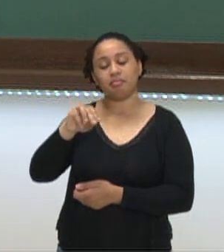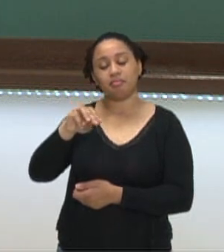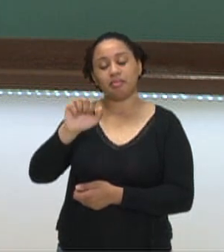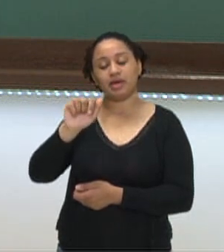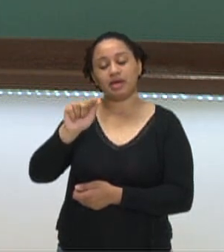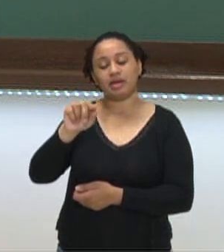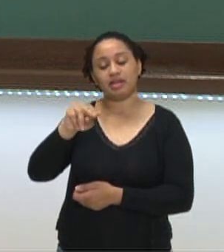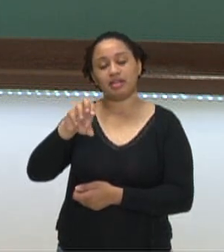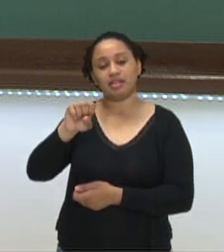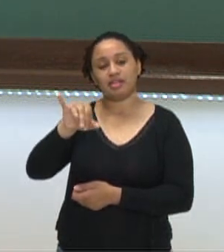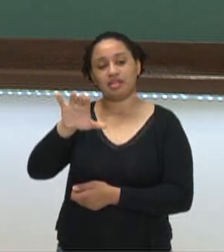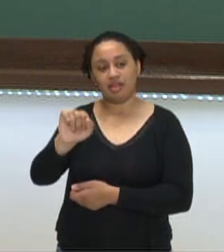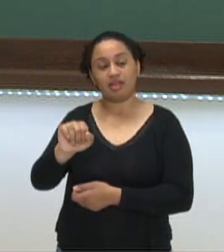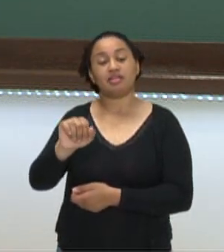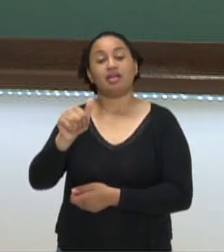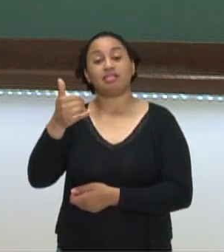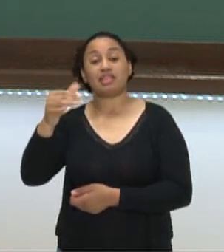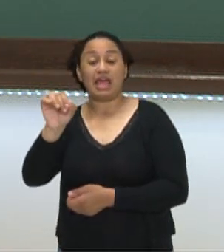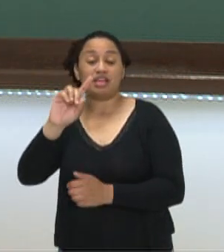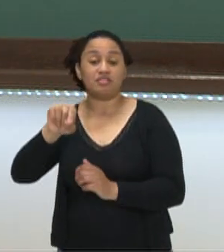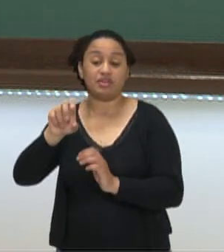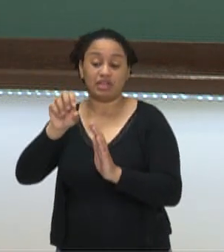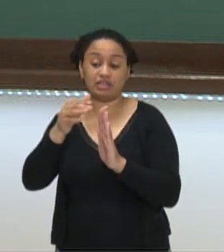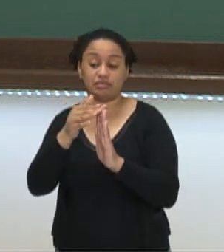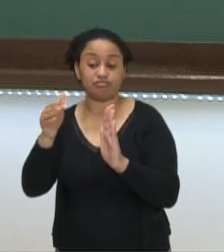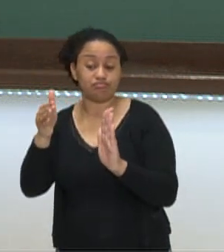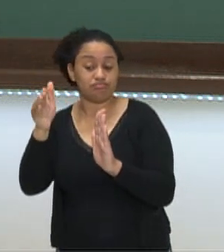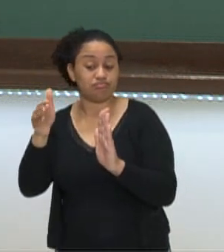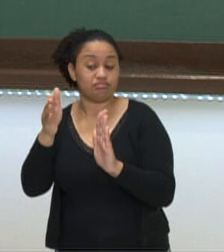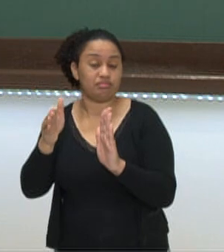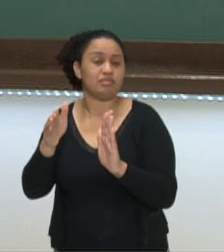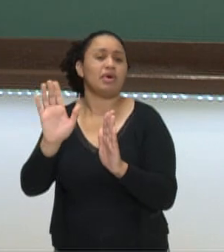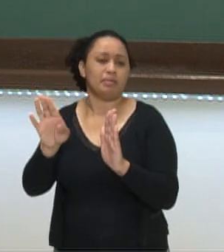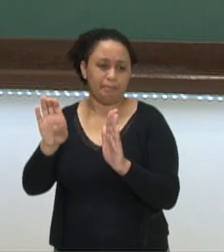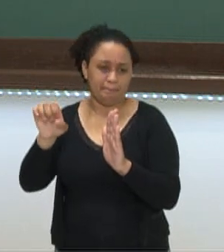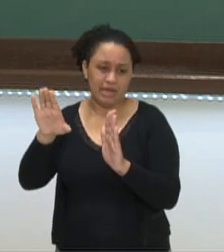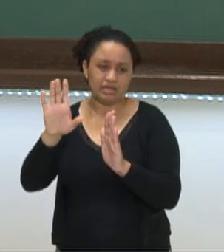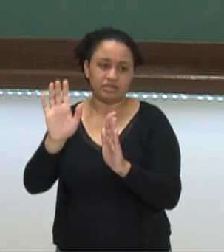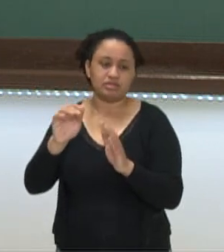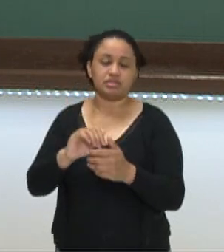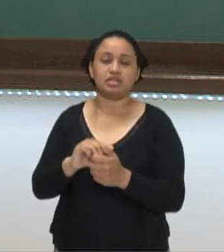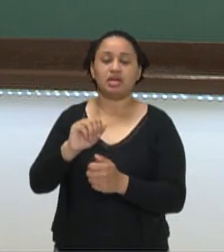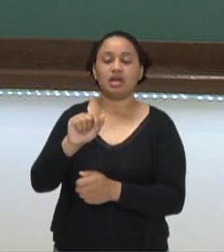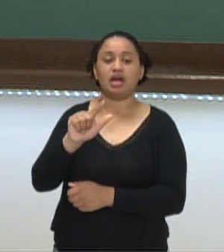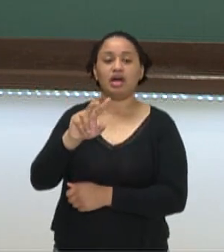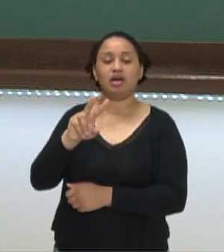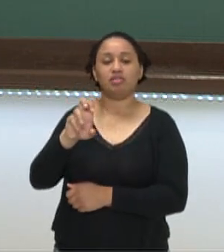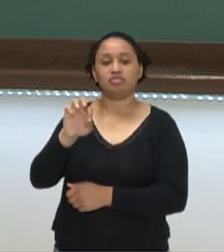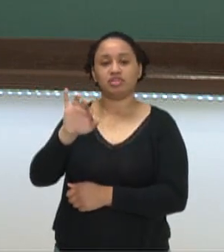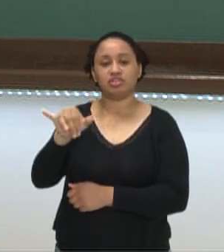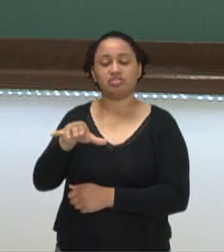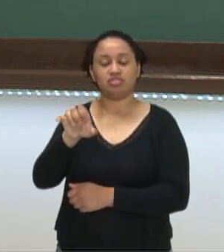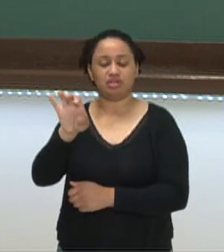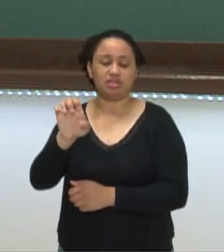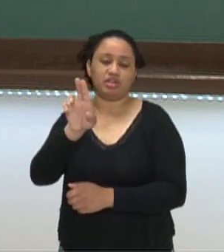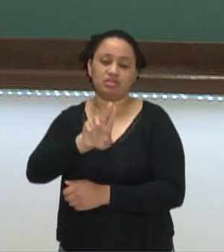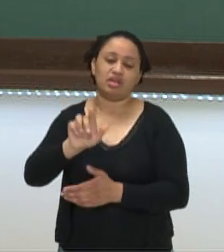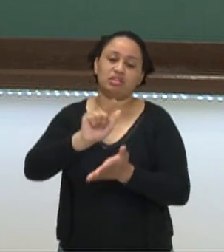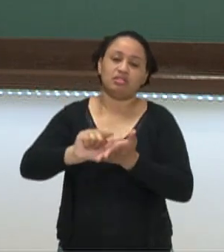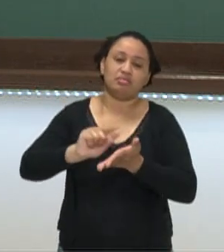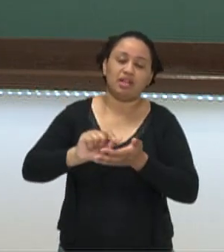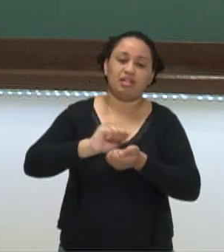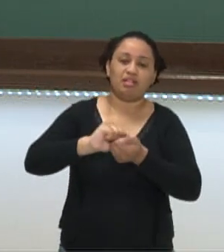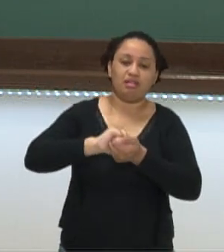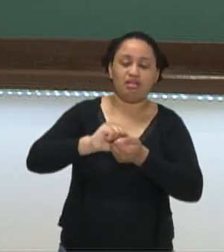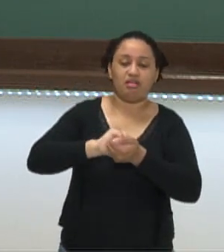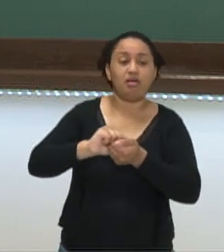antiácido estomacal, 10,5. Então, ele é bem básico. E o alvejante, utilizado aí na lavagem de